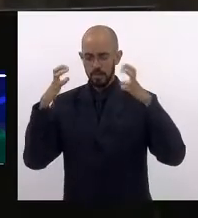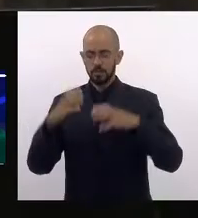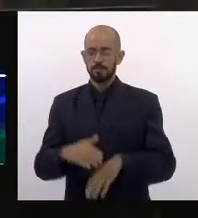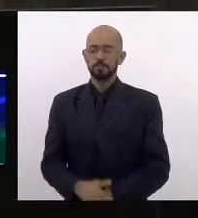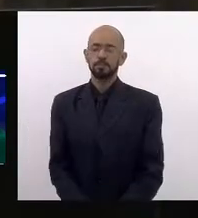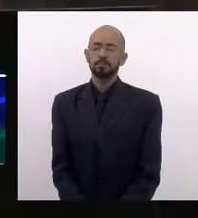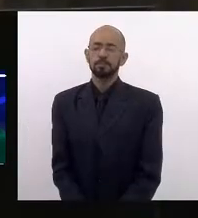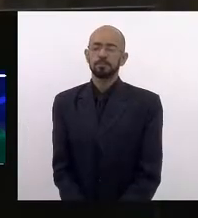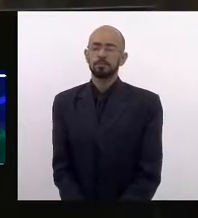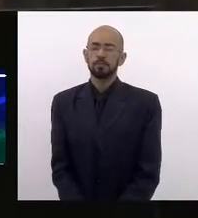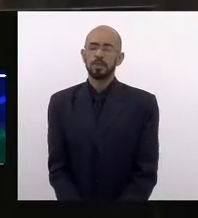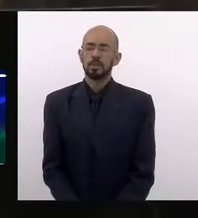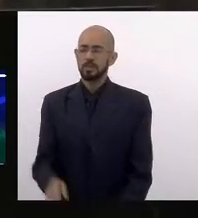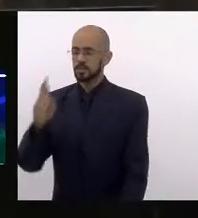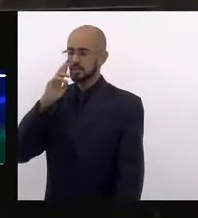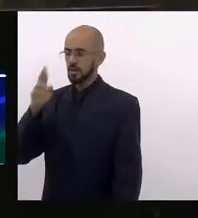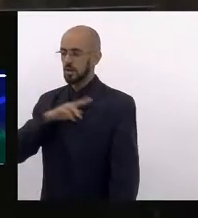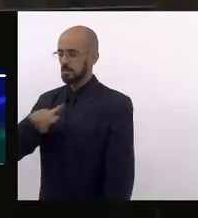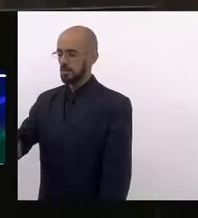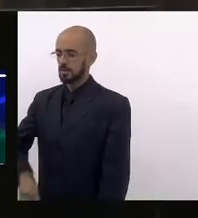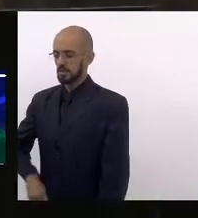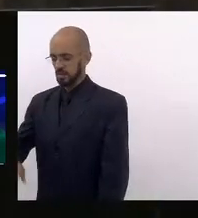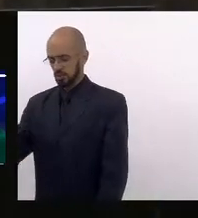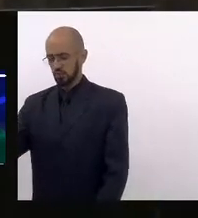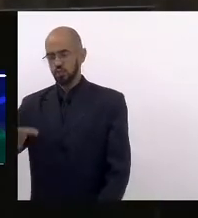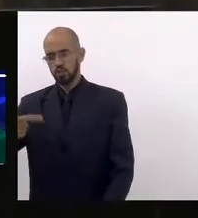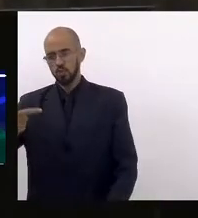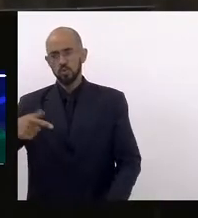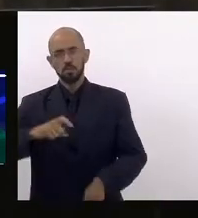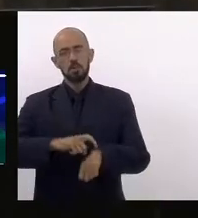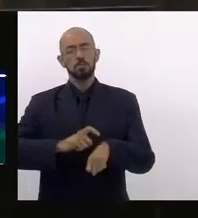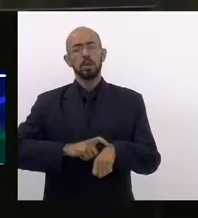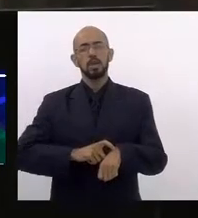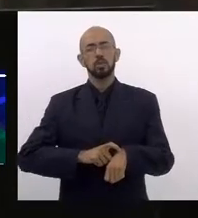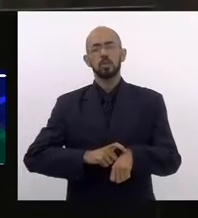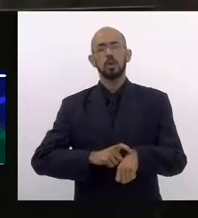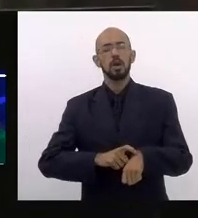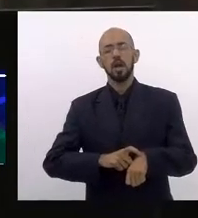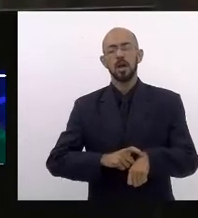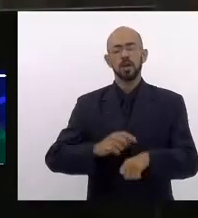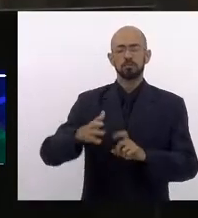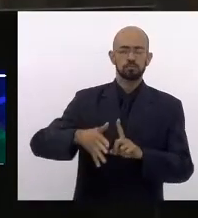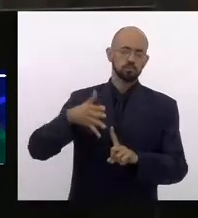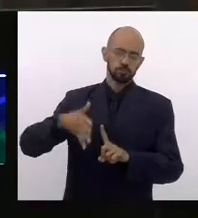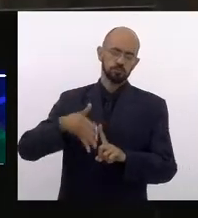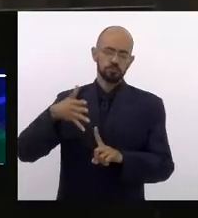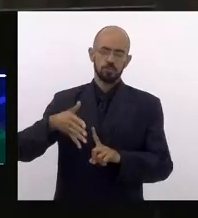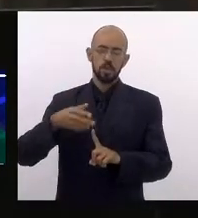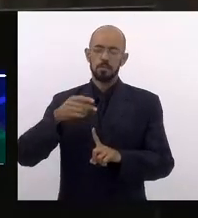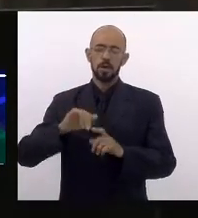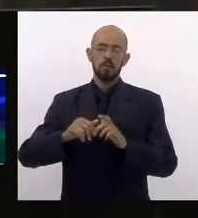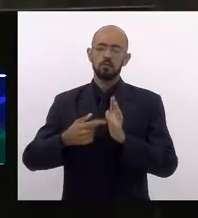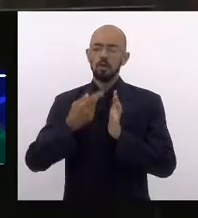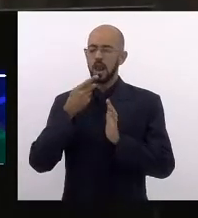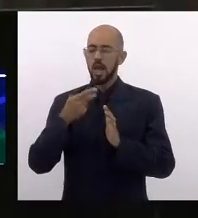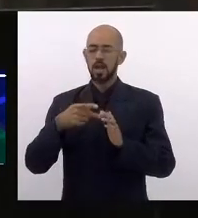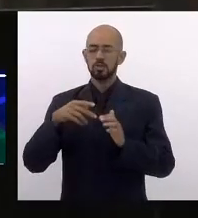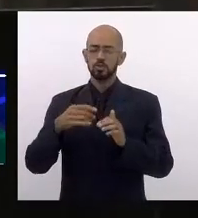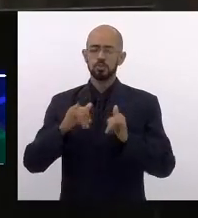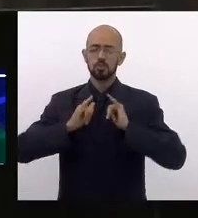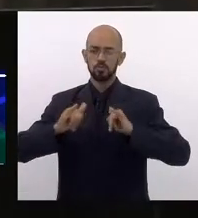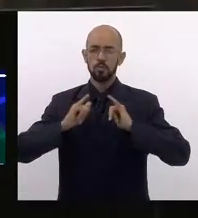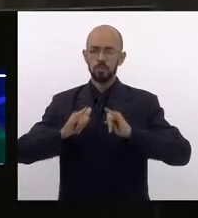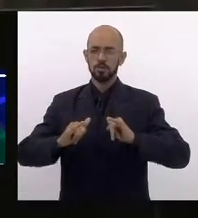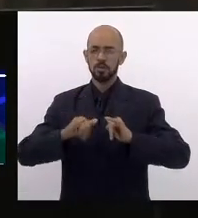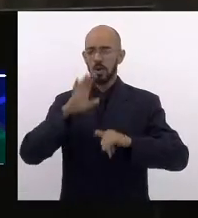presidenta, o segundo momento da minha fala é justamente para trazer um dado absurdo com relação à política pública